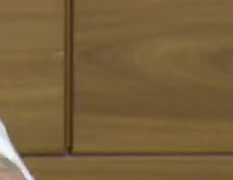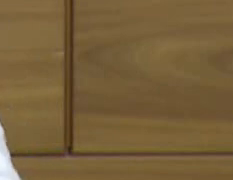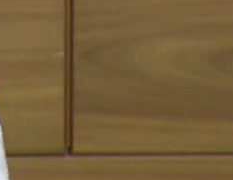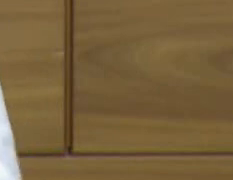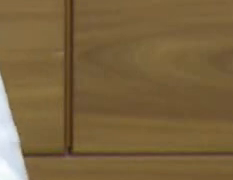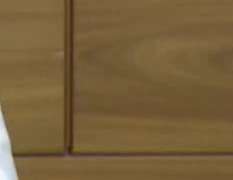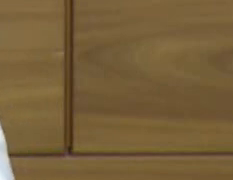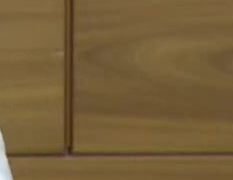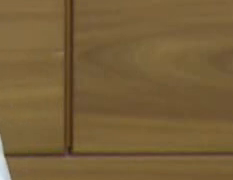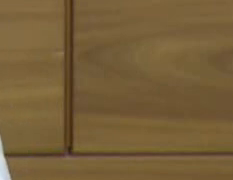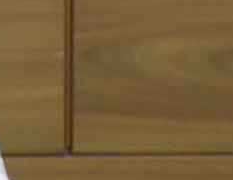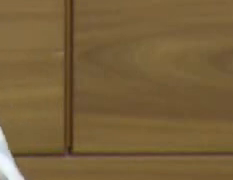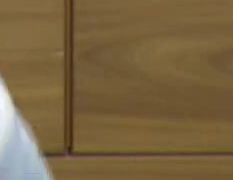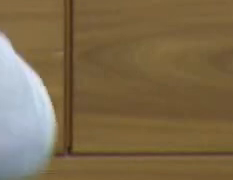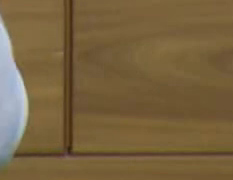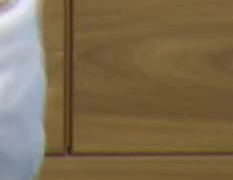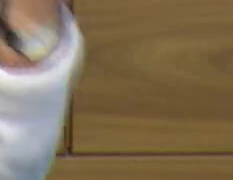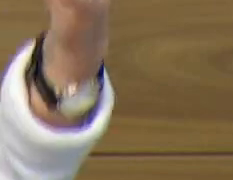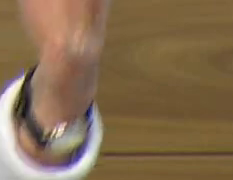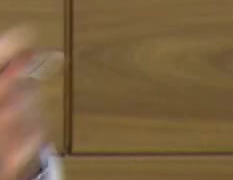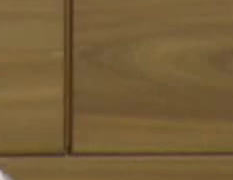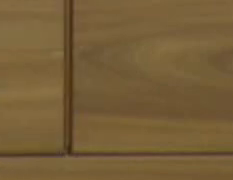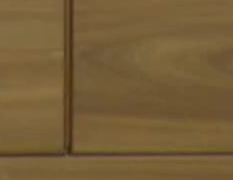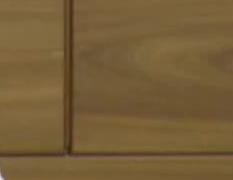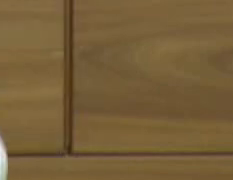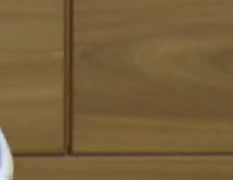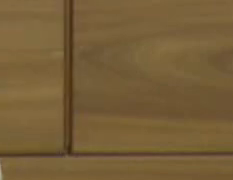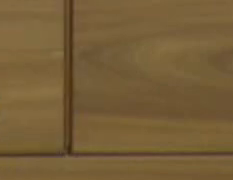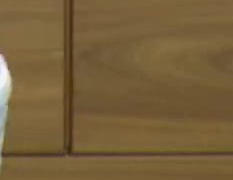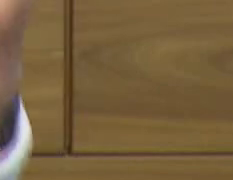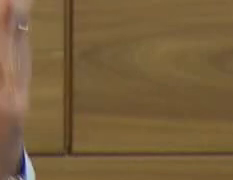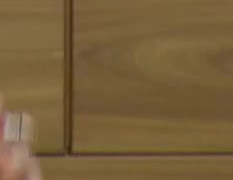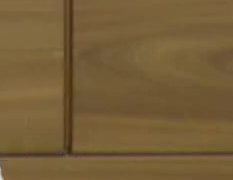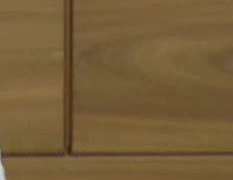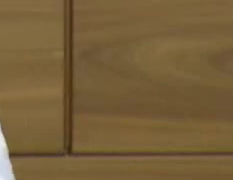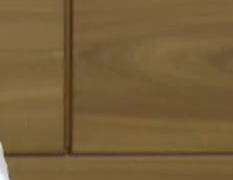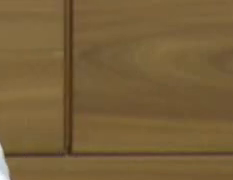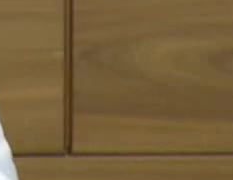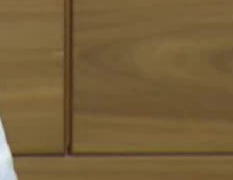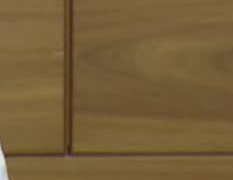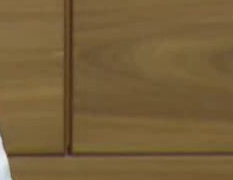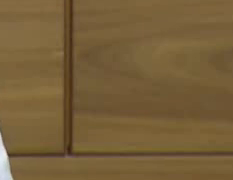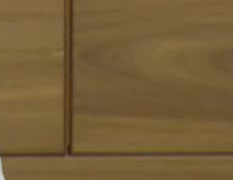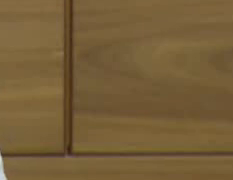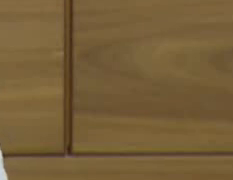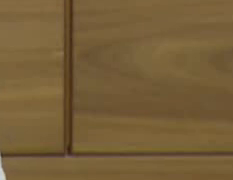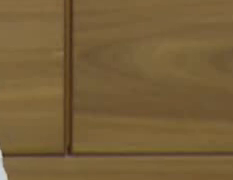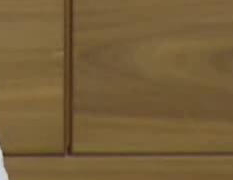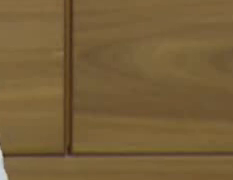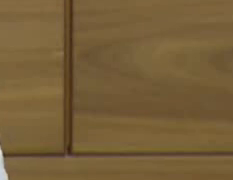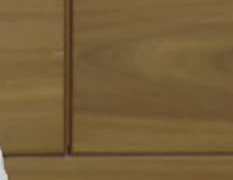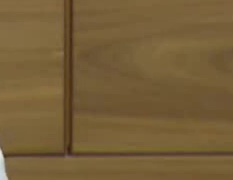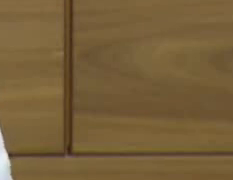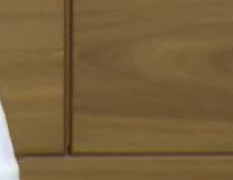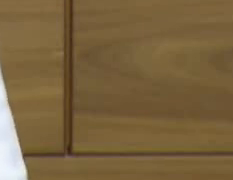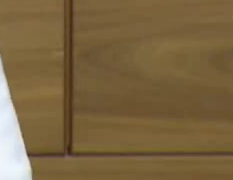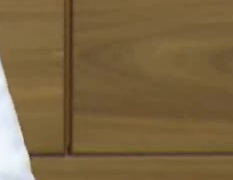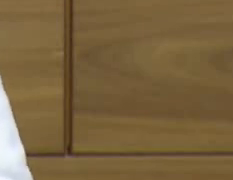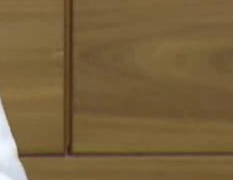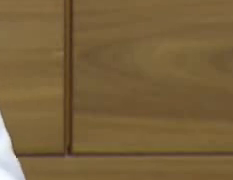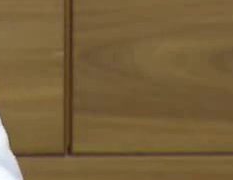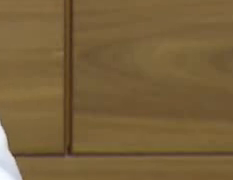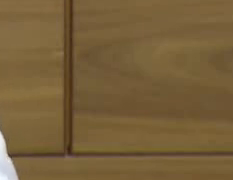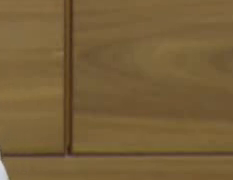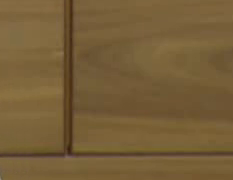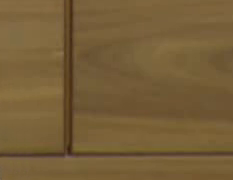fez inúmeras leis. São as principais, assim, que deveriam, se estivessem sendo cumpridas e fiscalizadas,